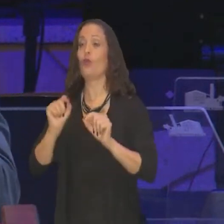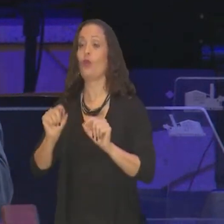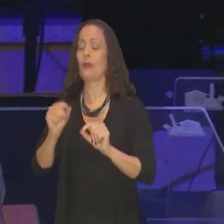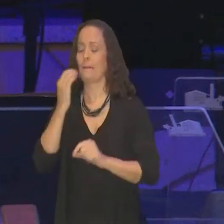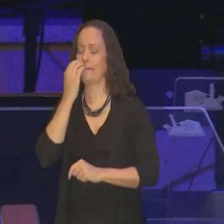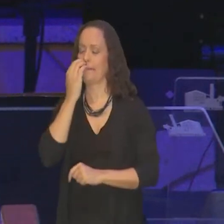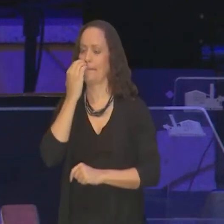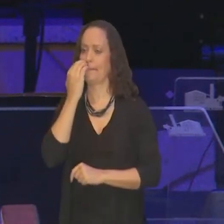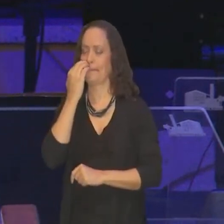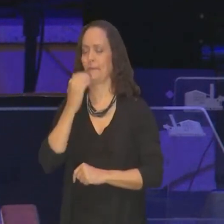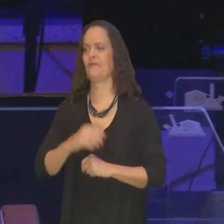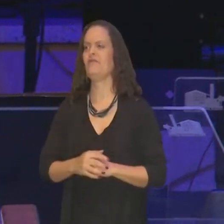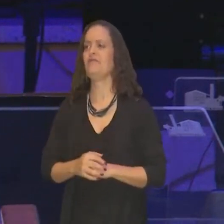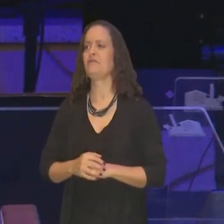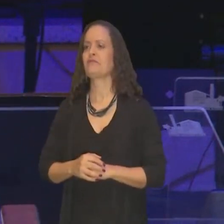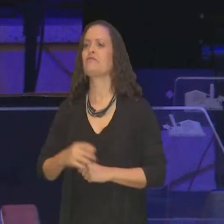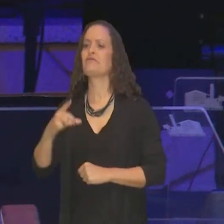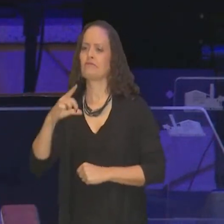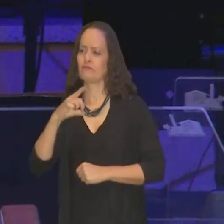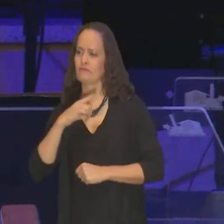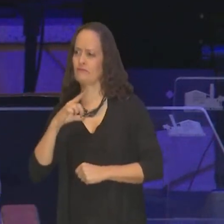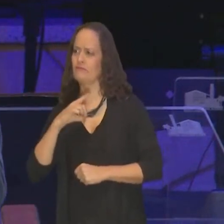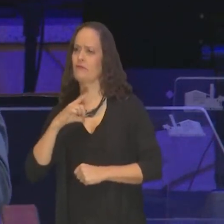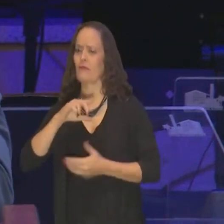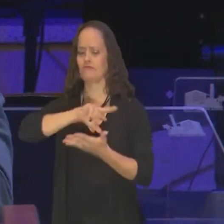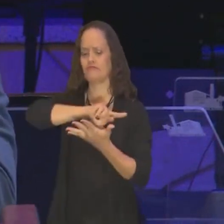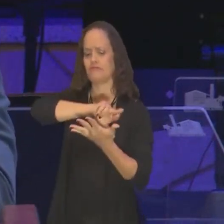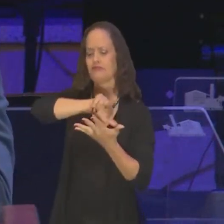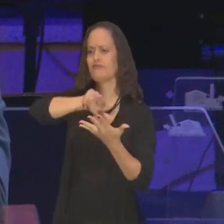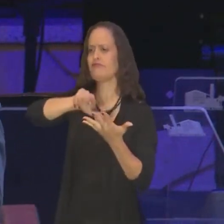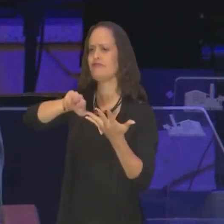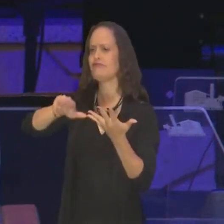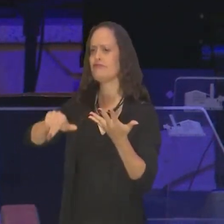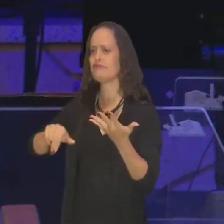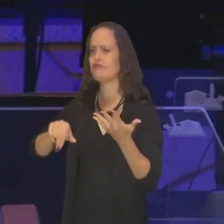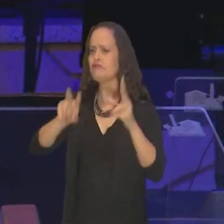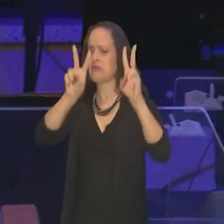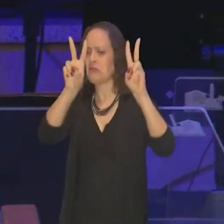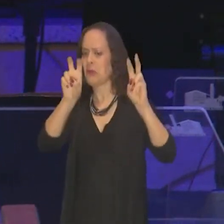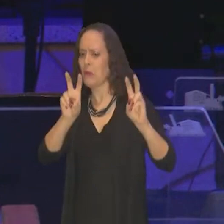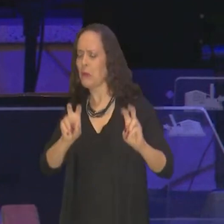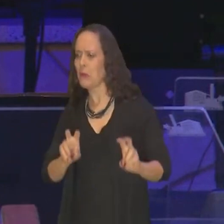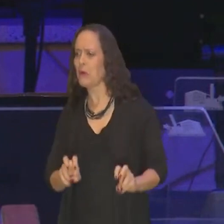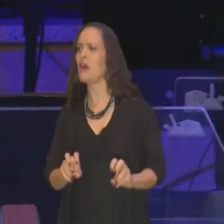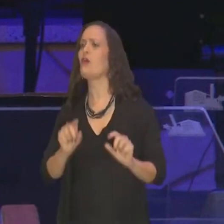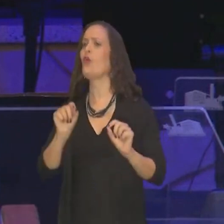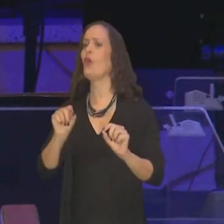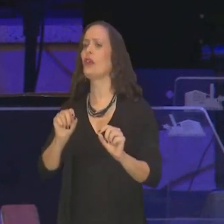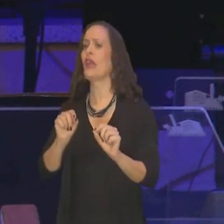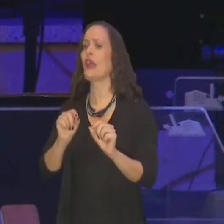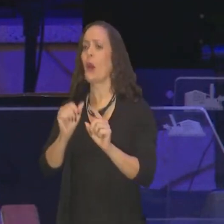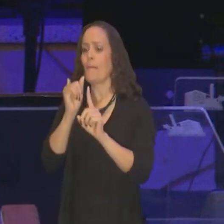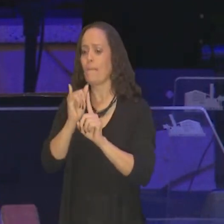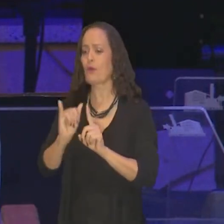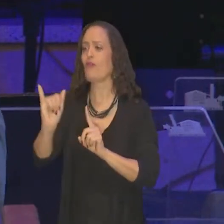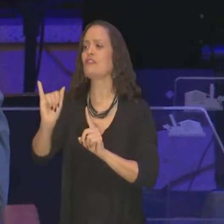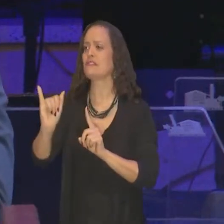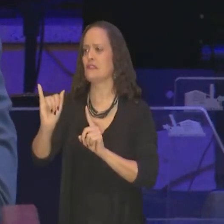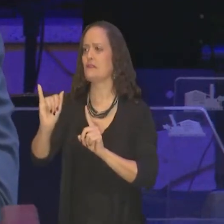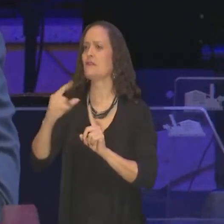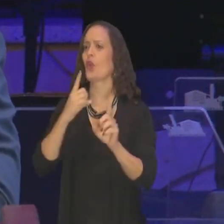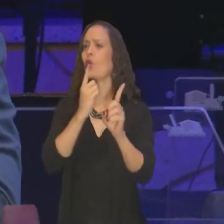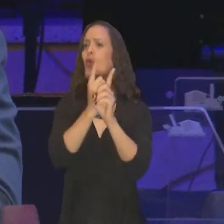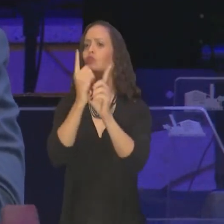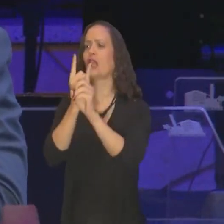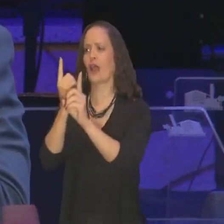temos fatos, episódios, narrativas de profecias encontradas em outros povos, em outras religiões.